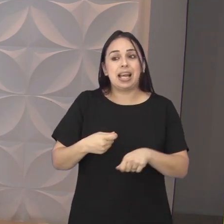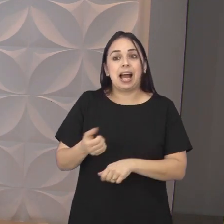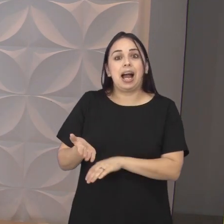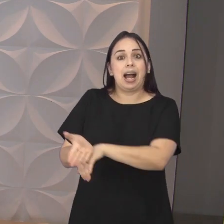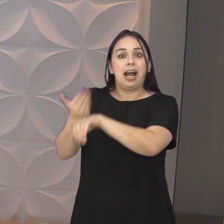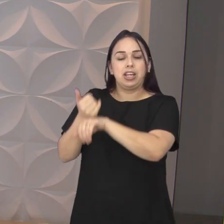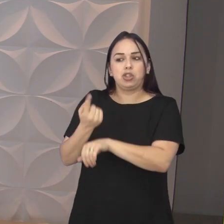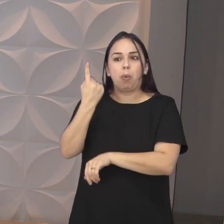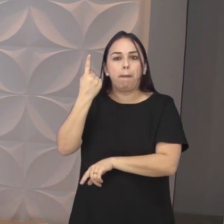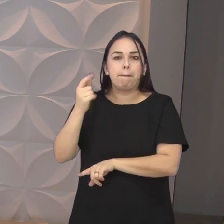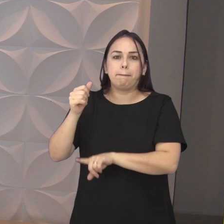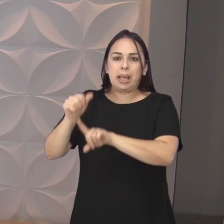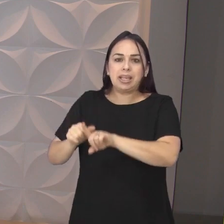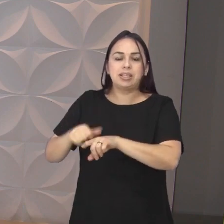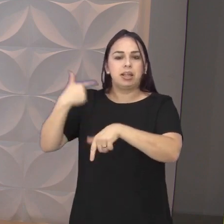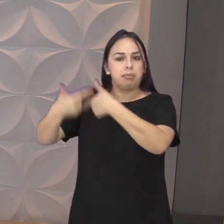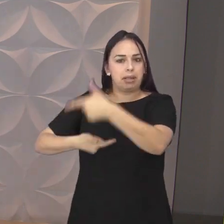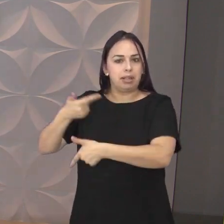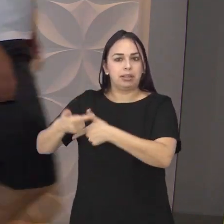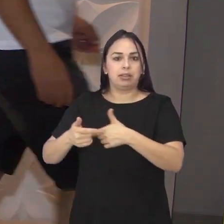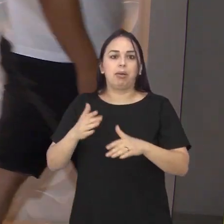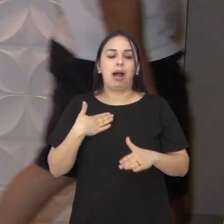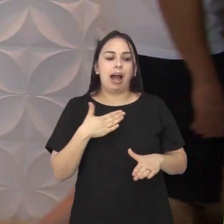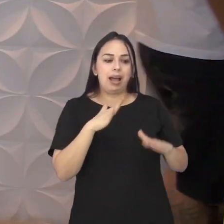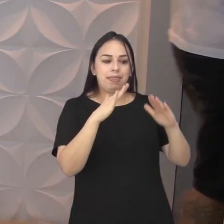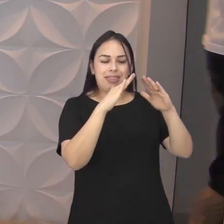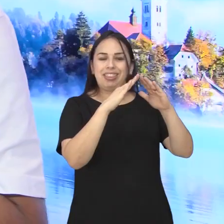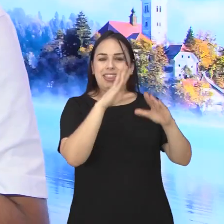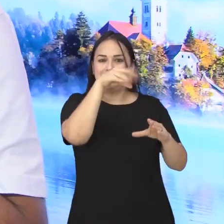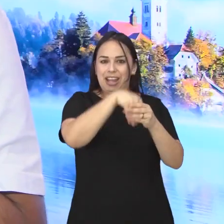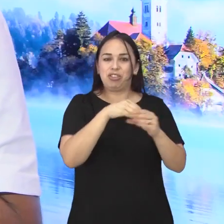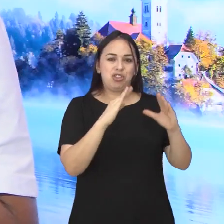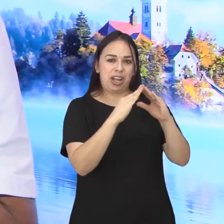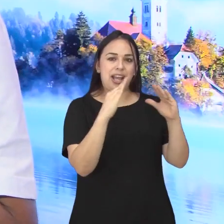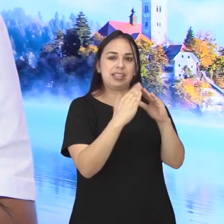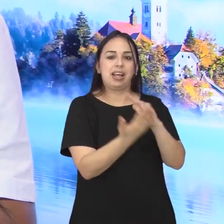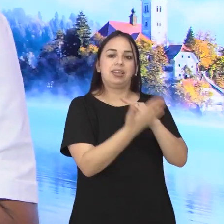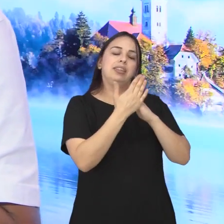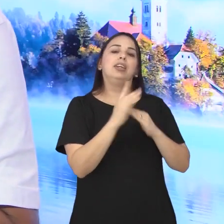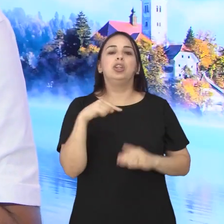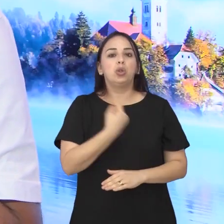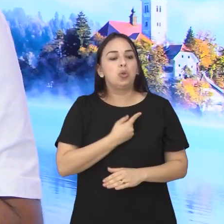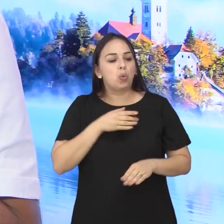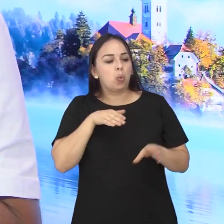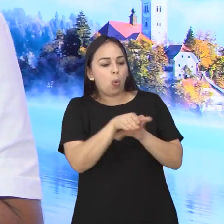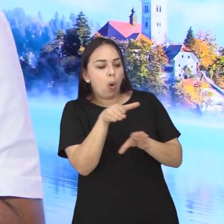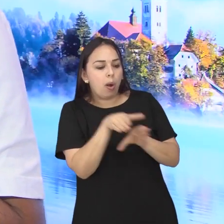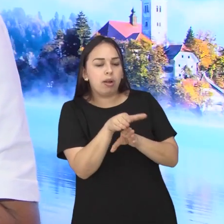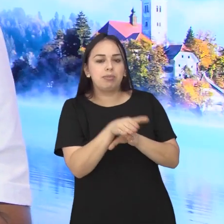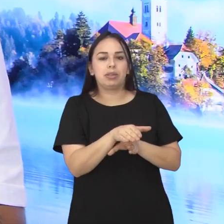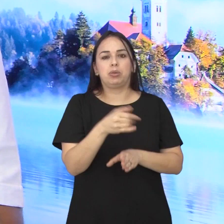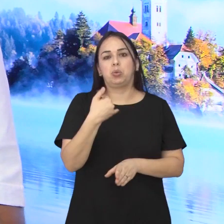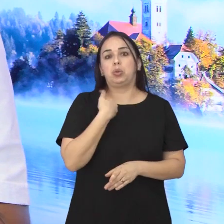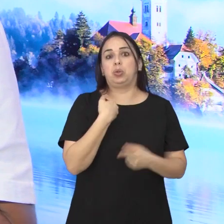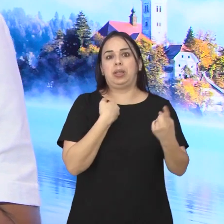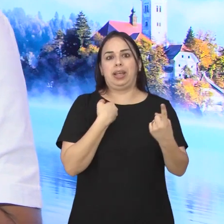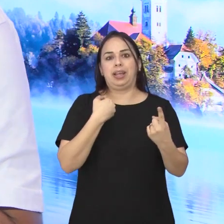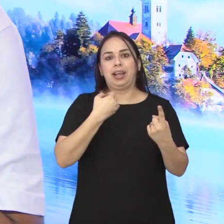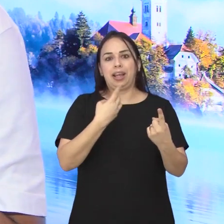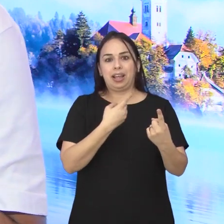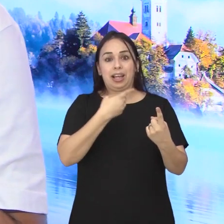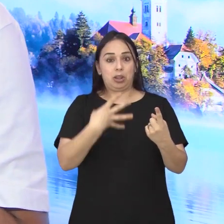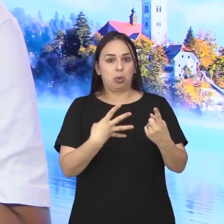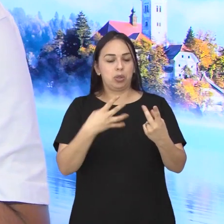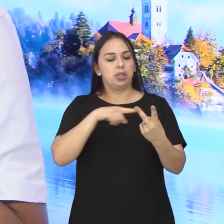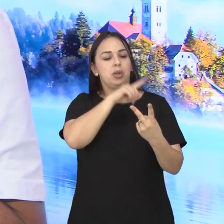trabalho intenso. Por isso, todo mundo em casa tem que ajudar. O que mais a gente faz aqui, a gente conversa com eles, porque um tem 14 anos e o